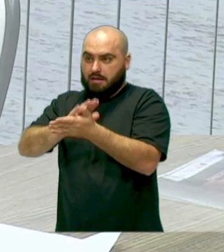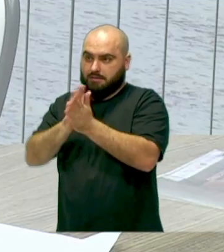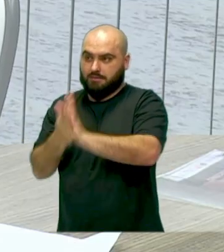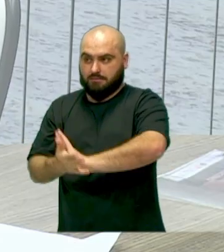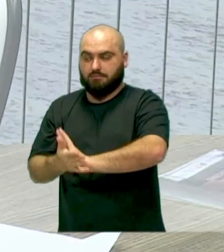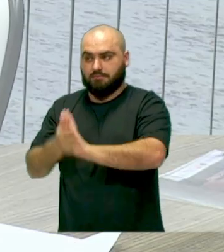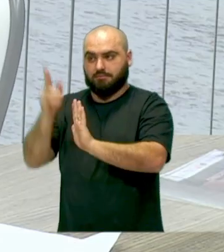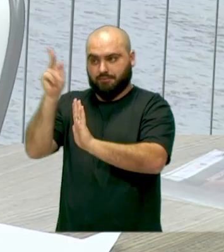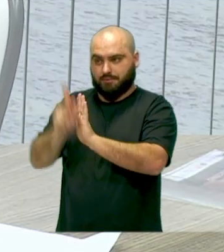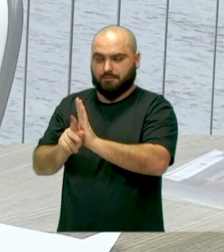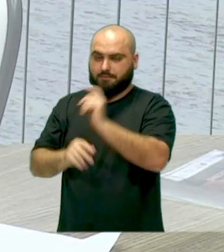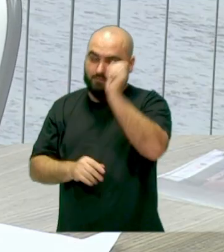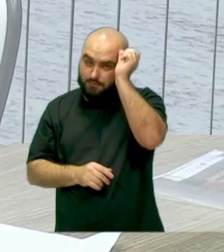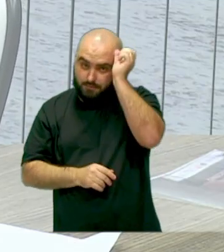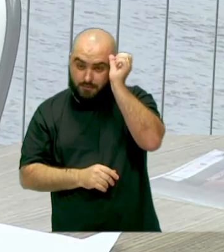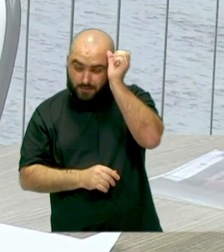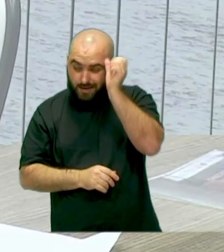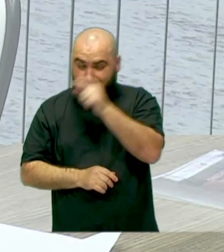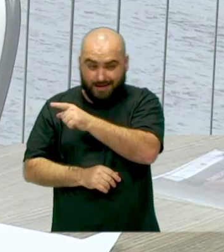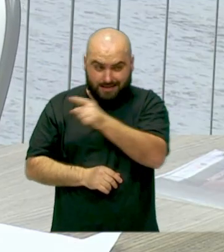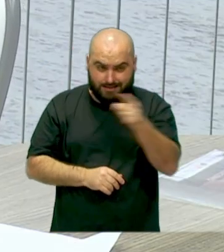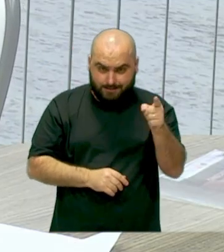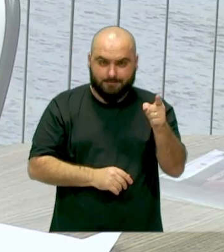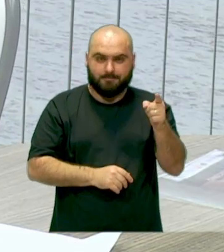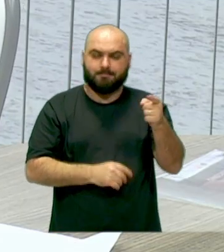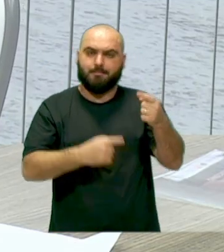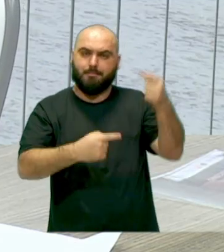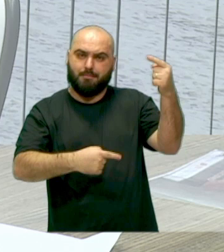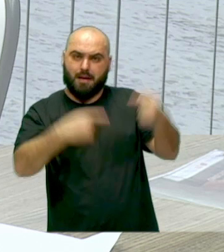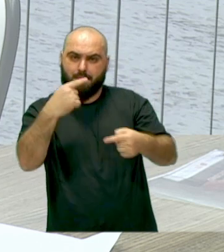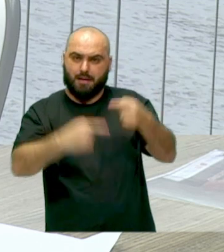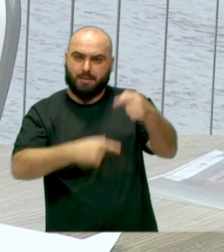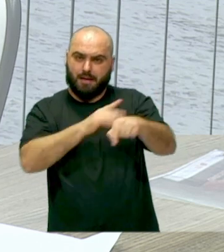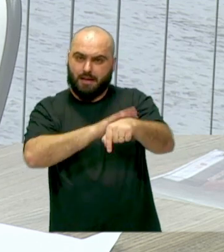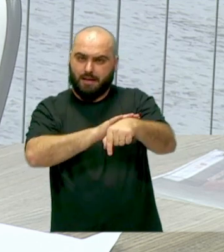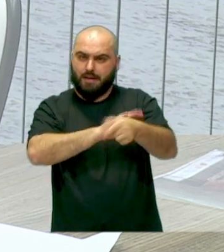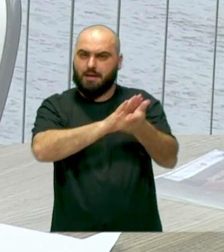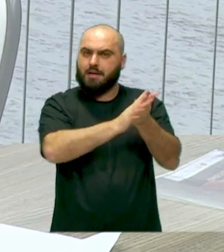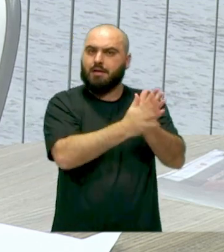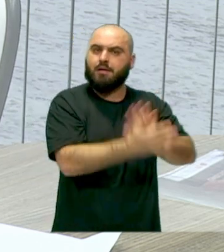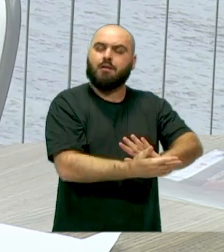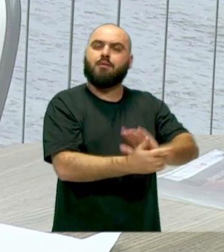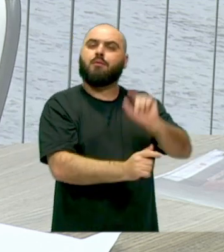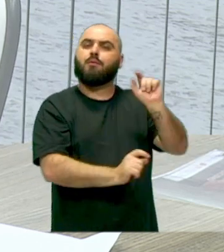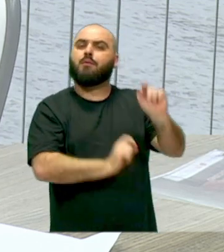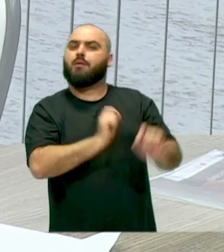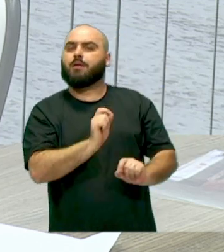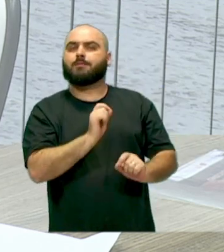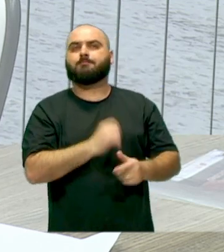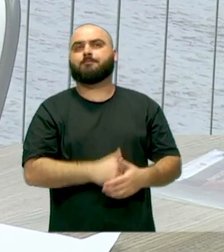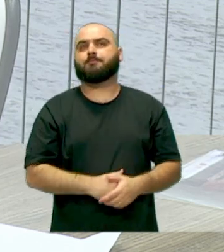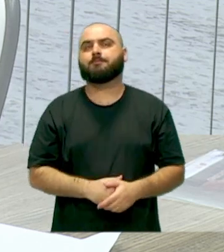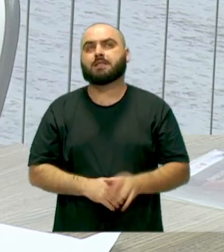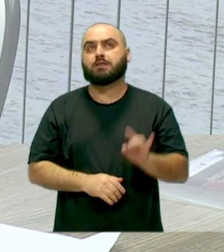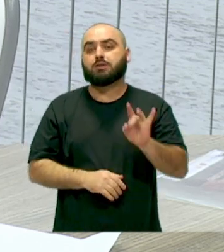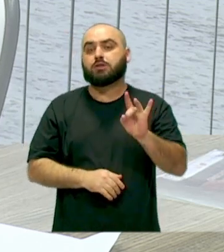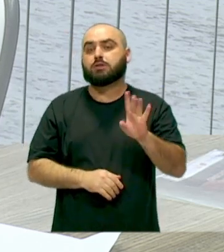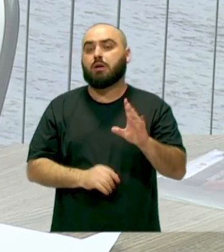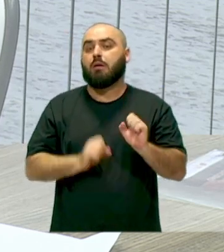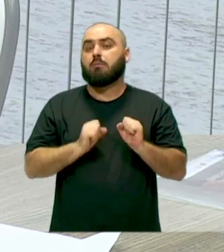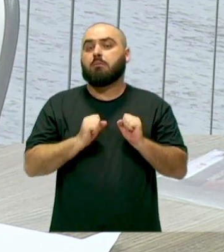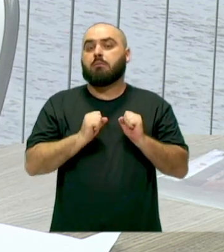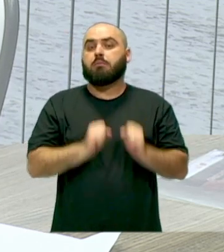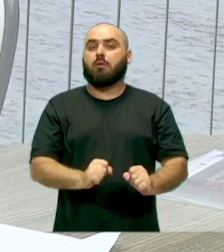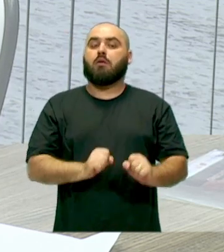de combate ao racismo, eu costumo dizer que ele só pode se dar